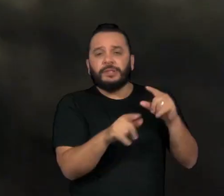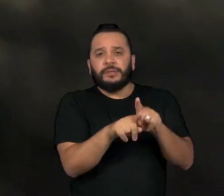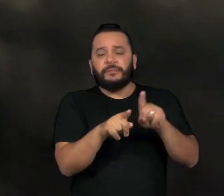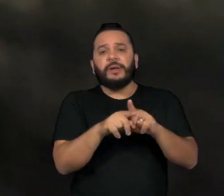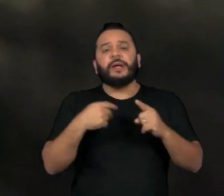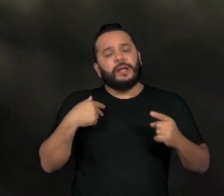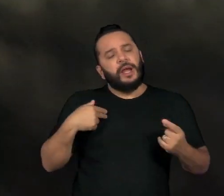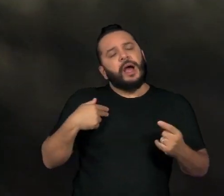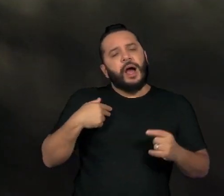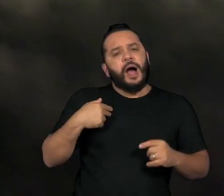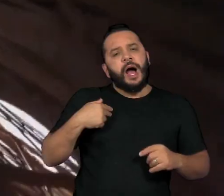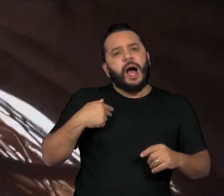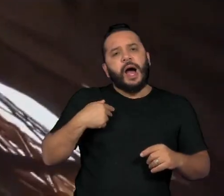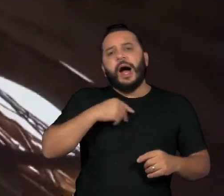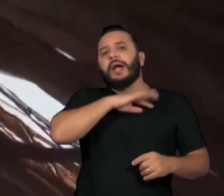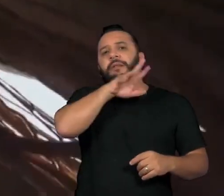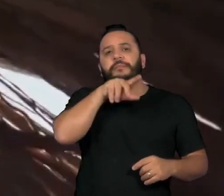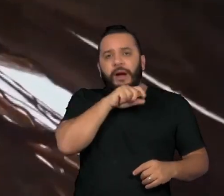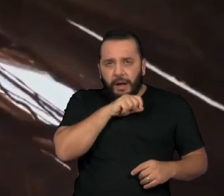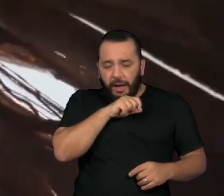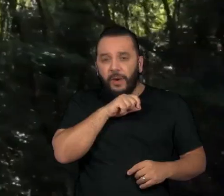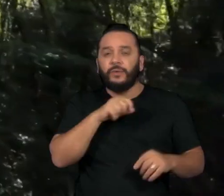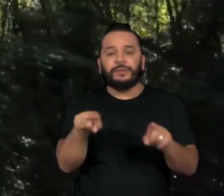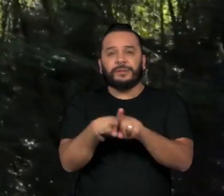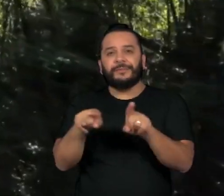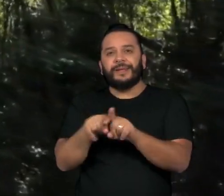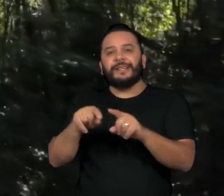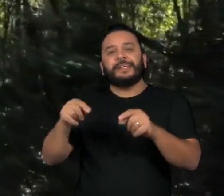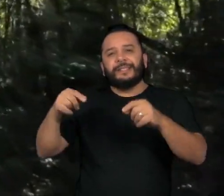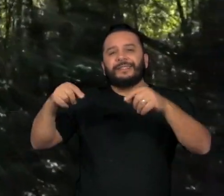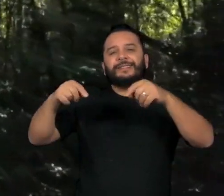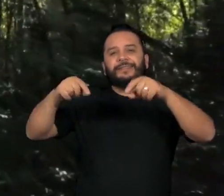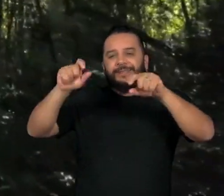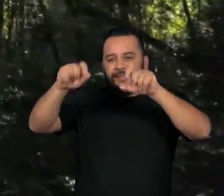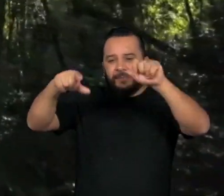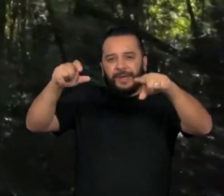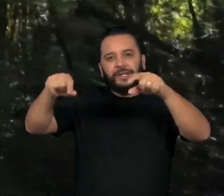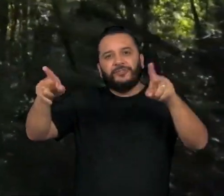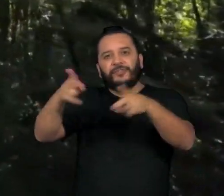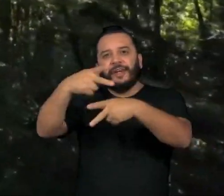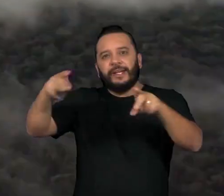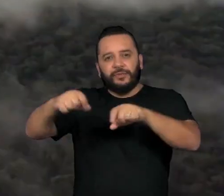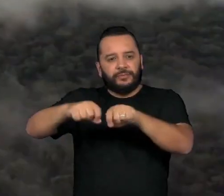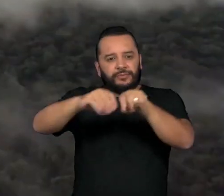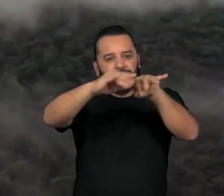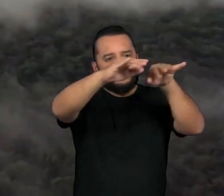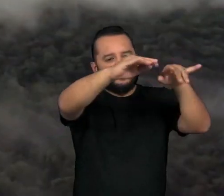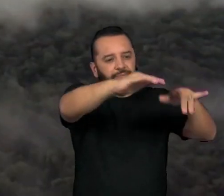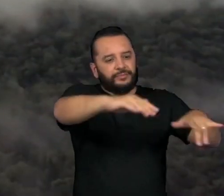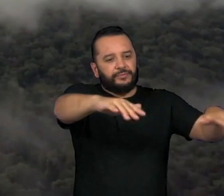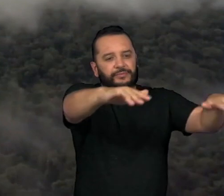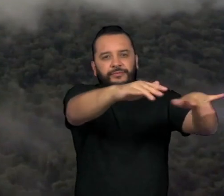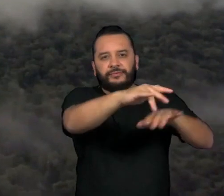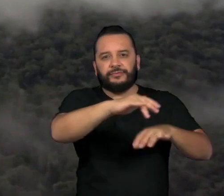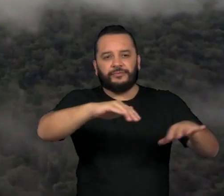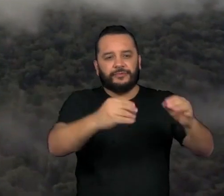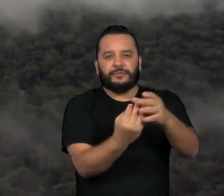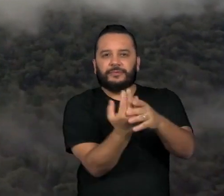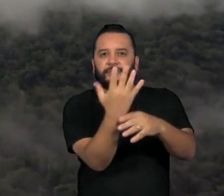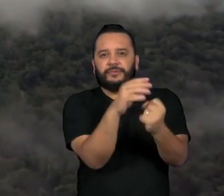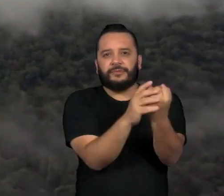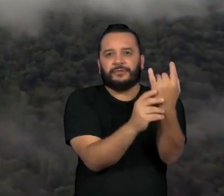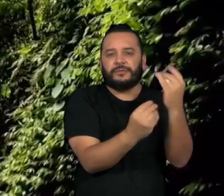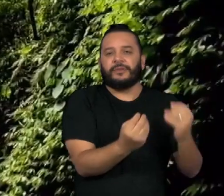o vento, vão dispersando todas as sementes, a floresta volta a crescer. A iniciativa pode criar milhões